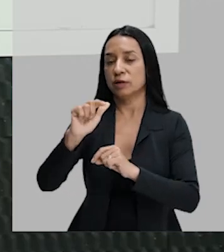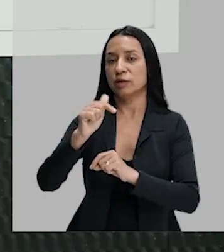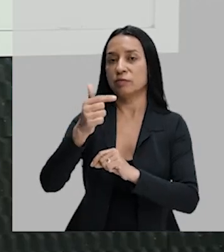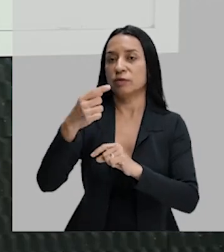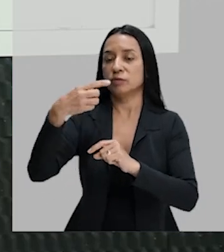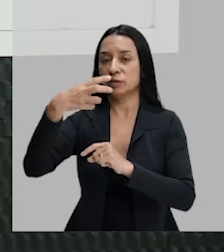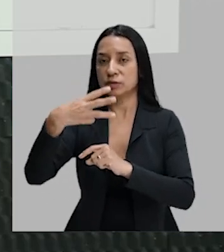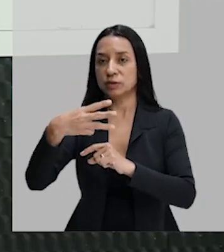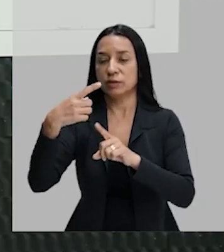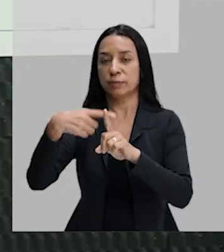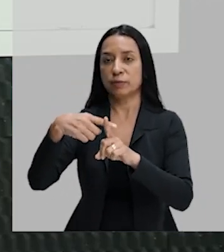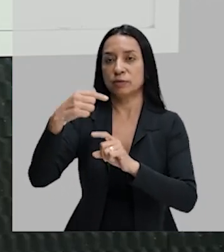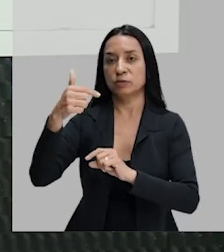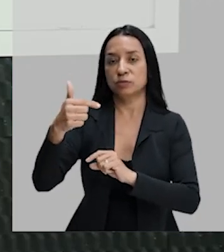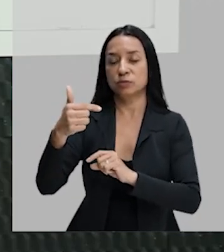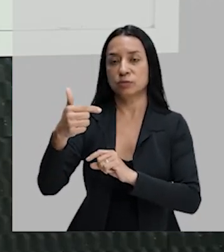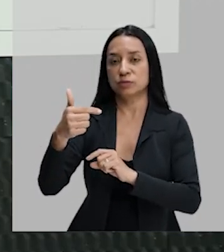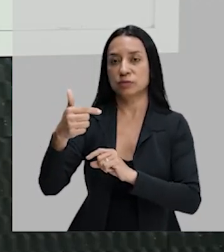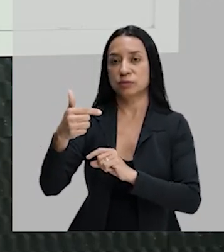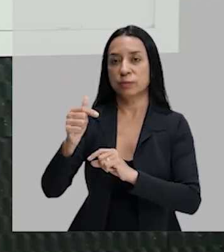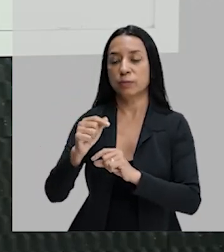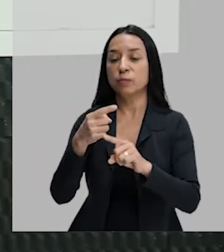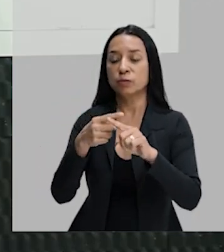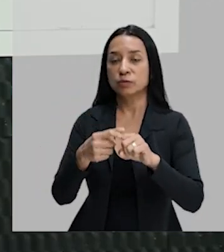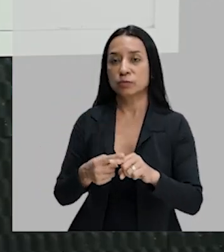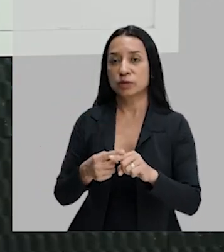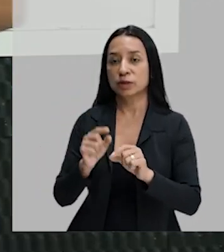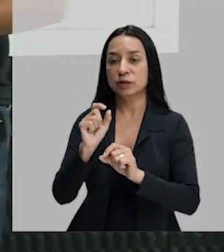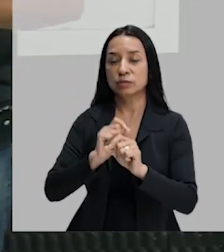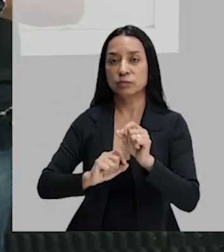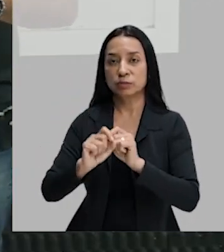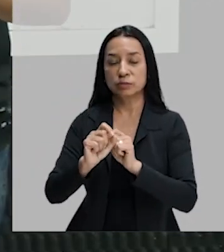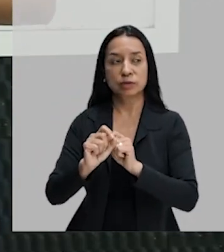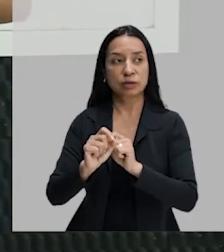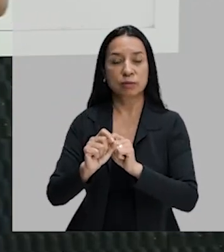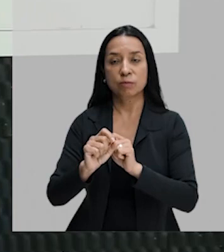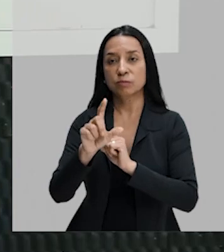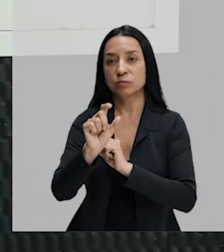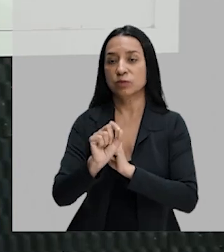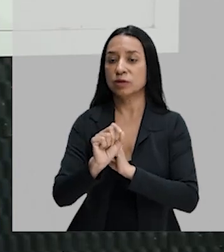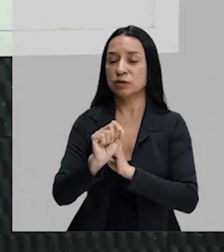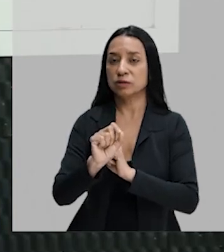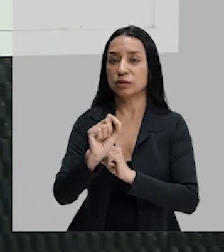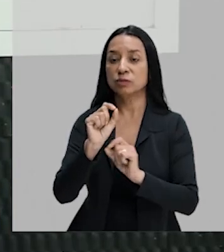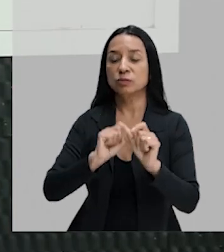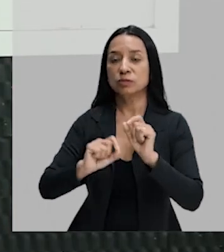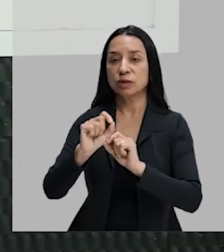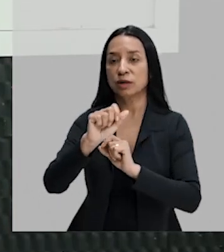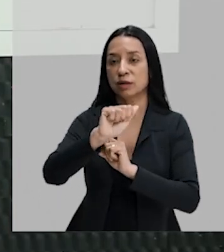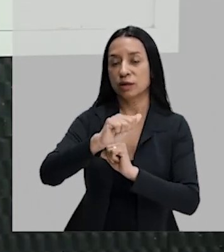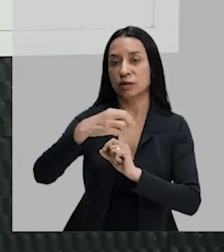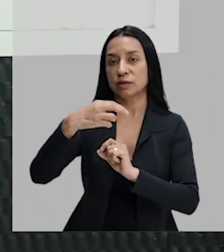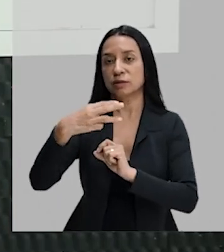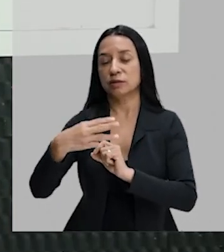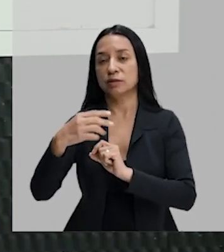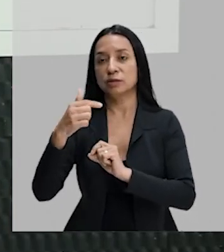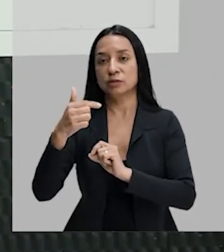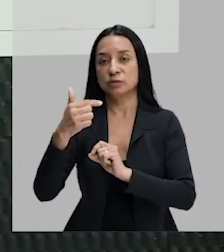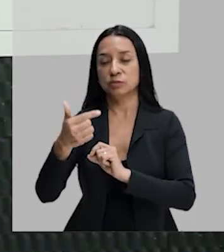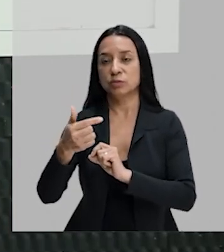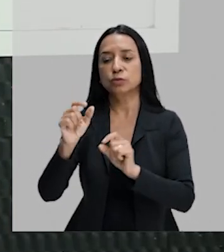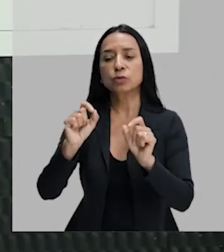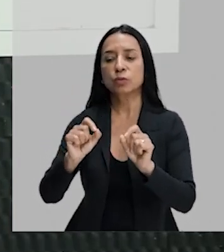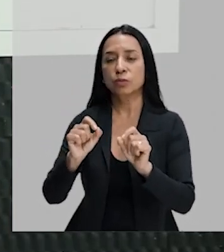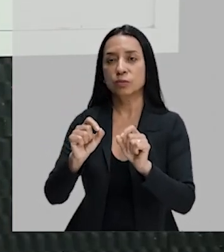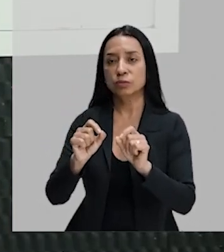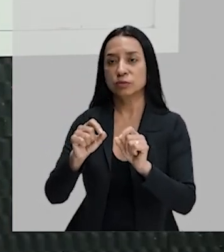desse elemento a 32 localizando elemento a32 que ele tá ele tá aqui na terceira